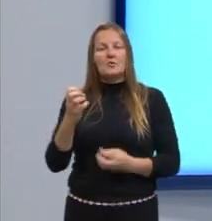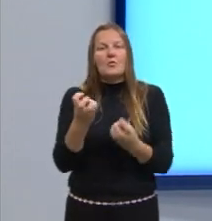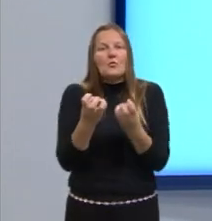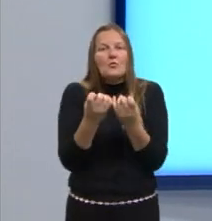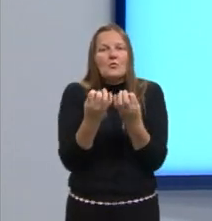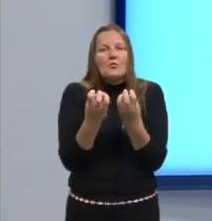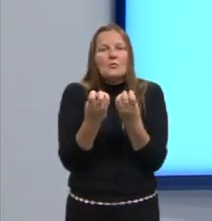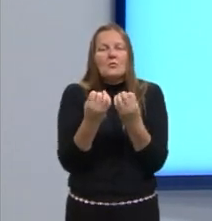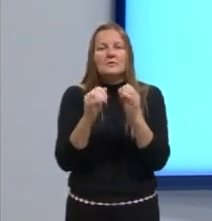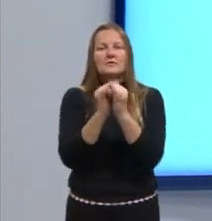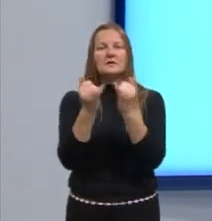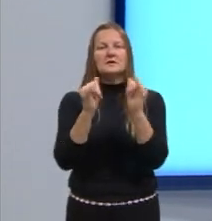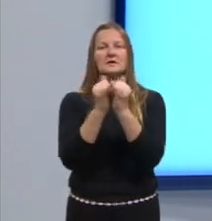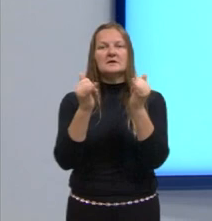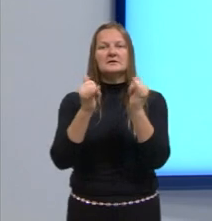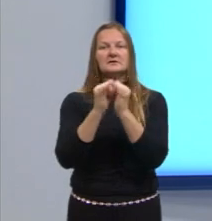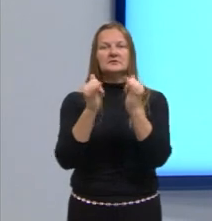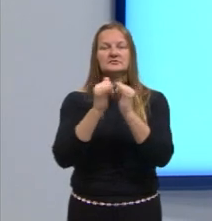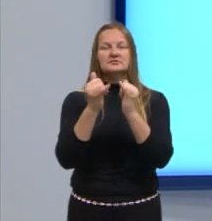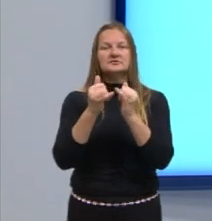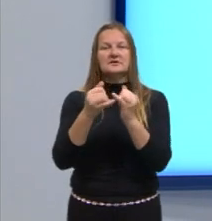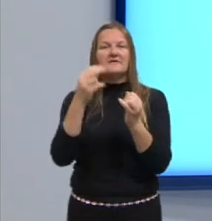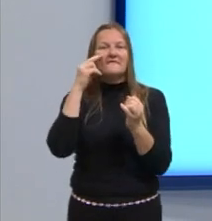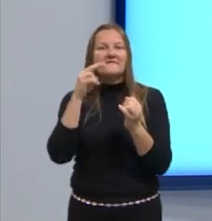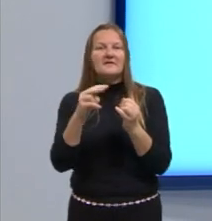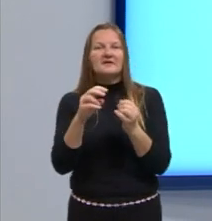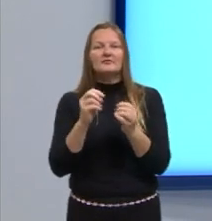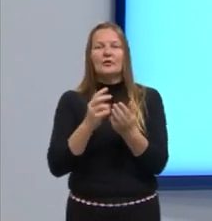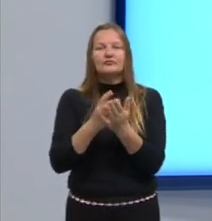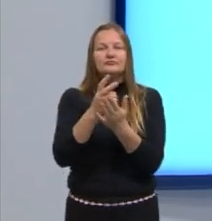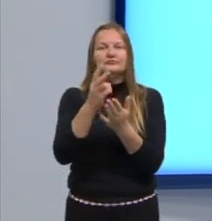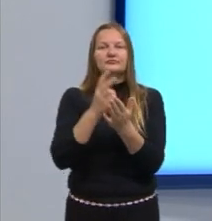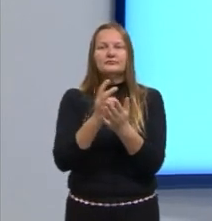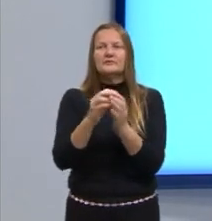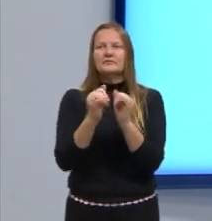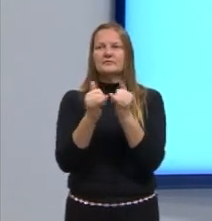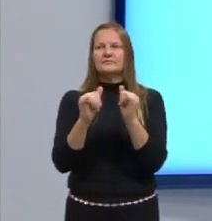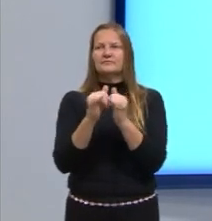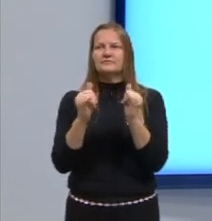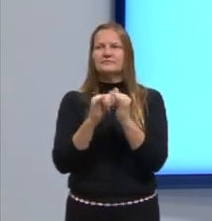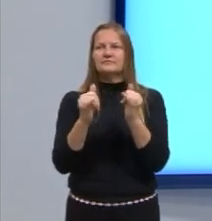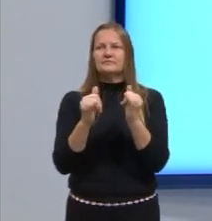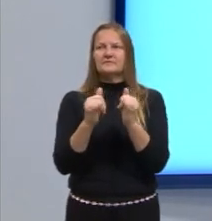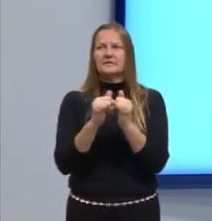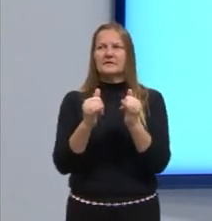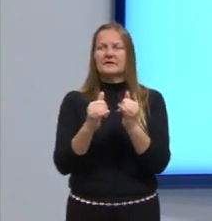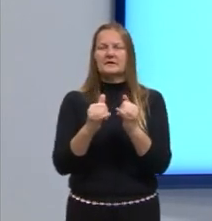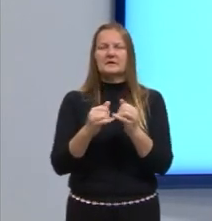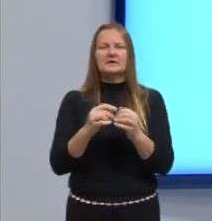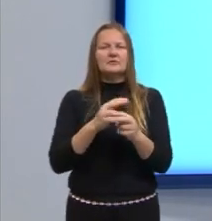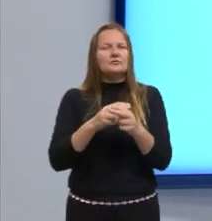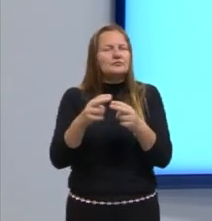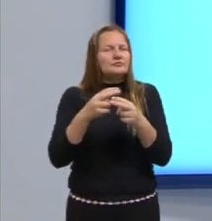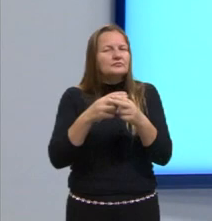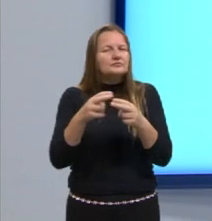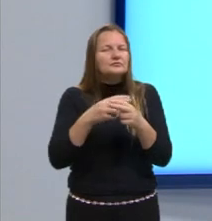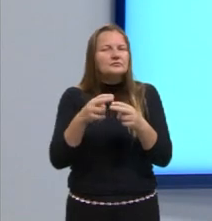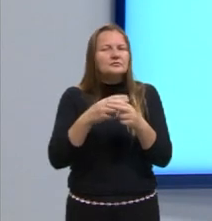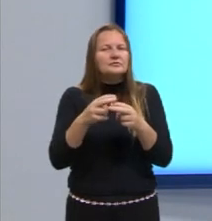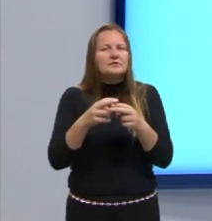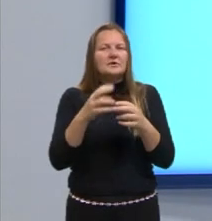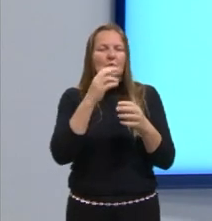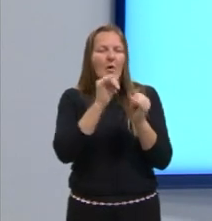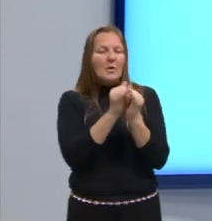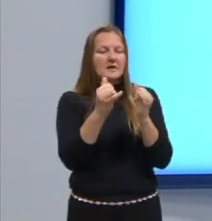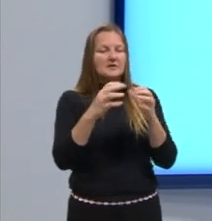a energia ela não é vista mais de forma contínua mais de forma discreta né que são pacotes